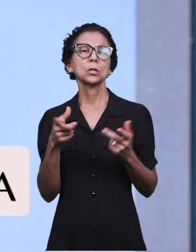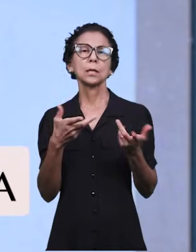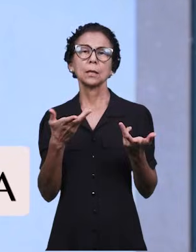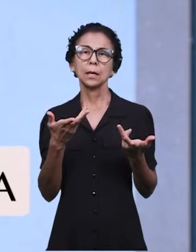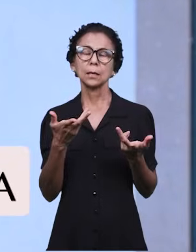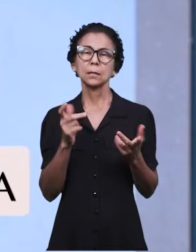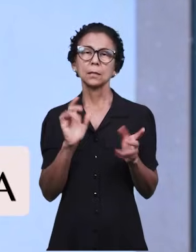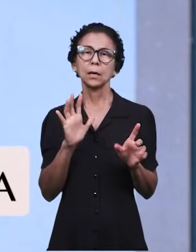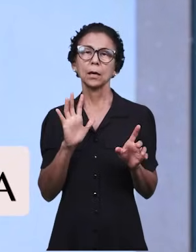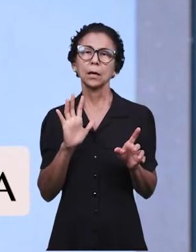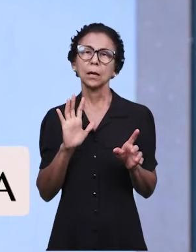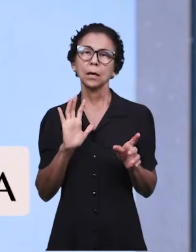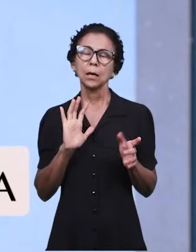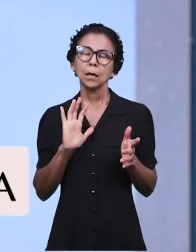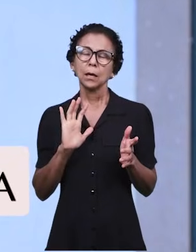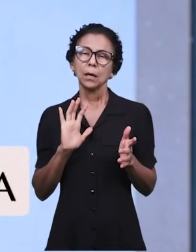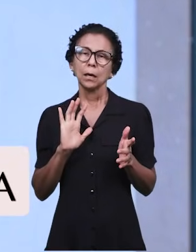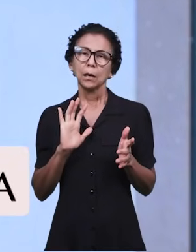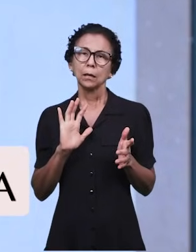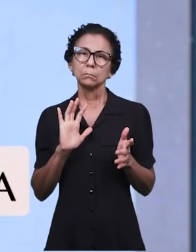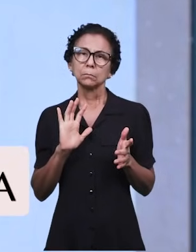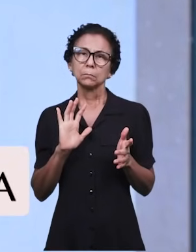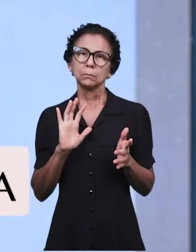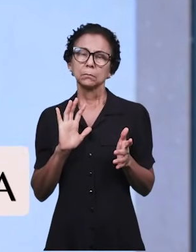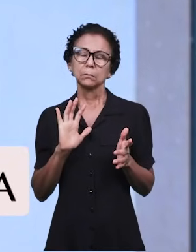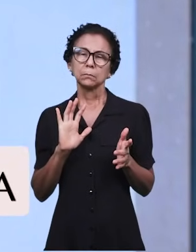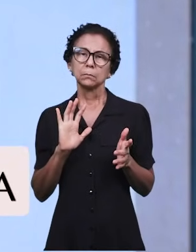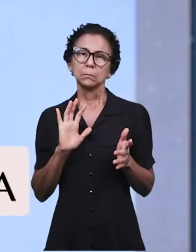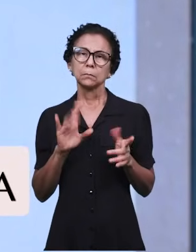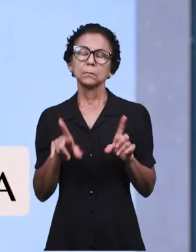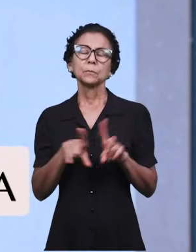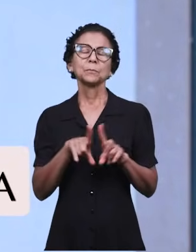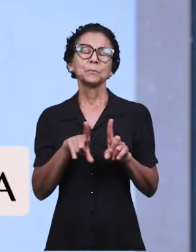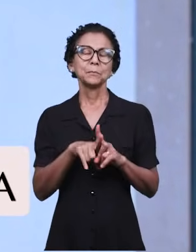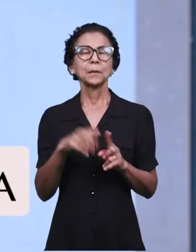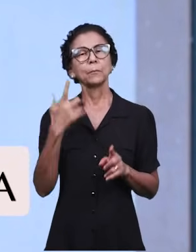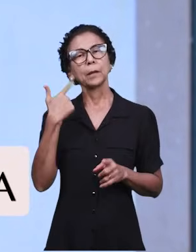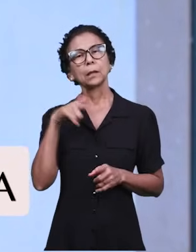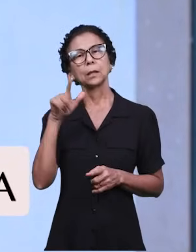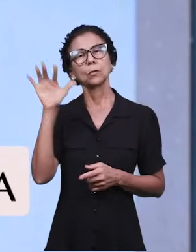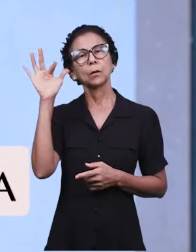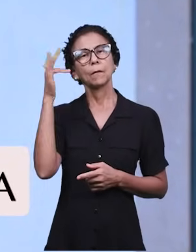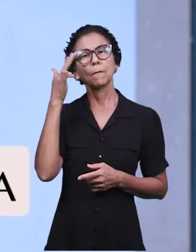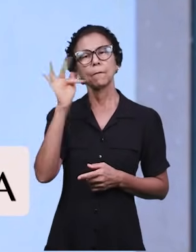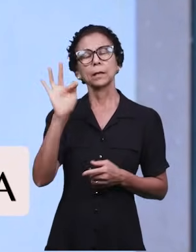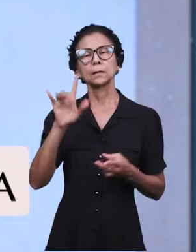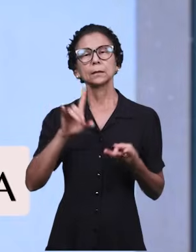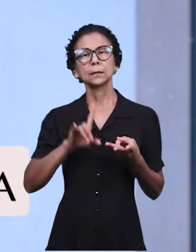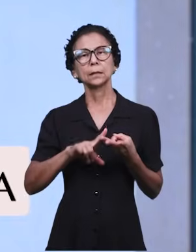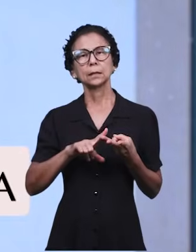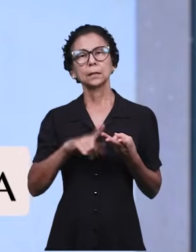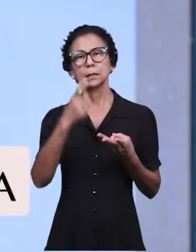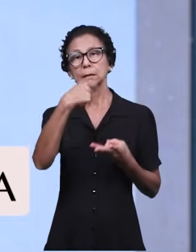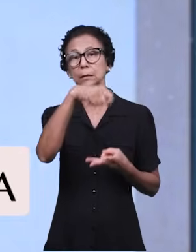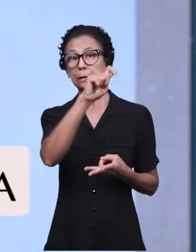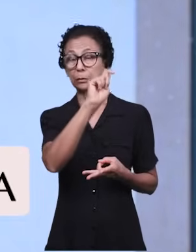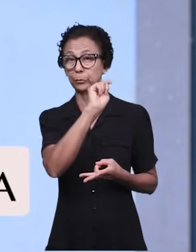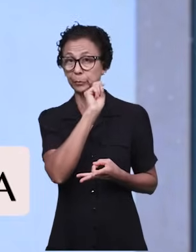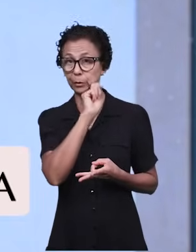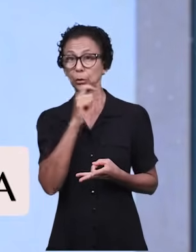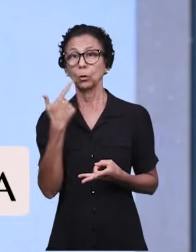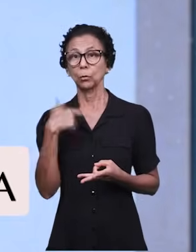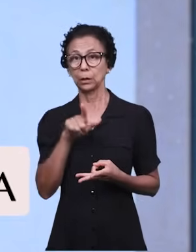língua, e também um bom conhecimento do francês e do espanhol. Certo. Além